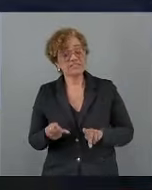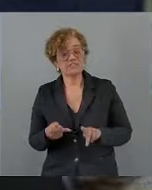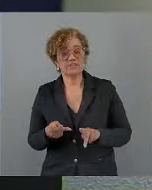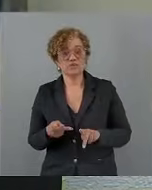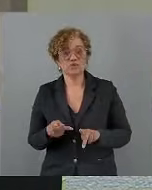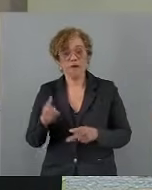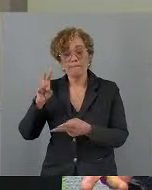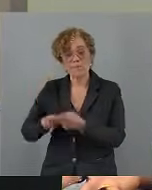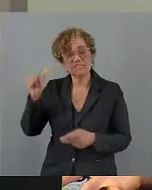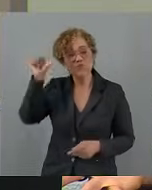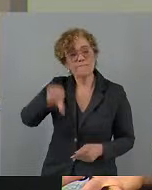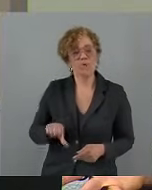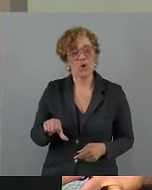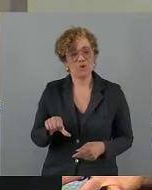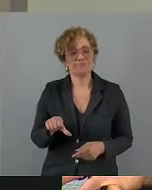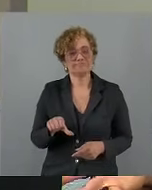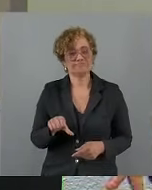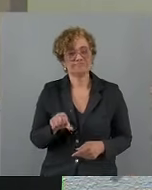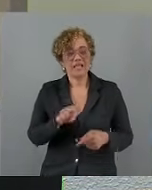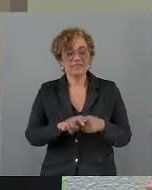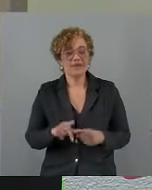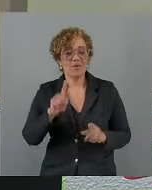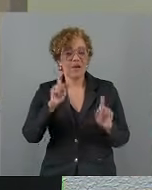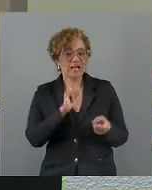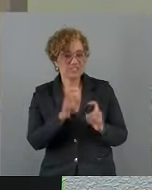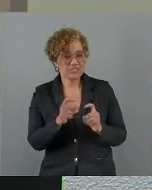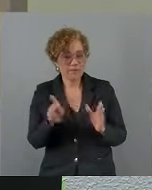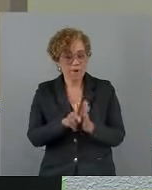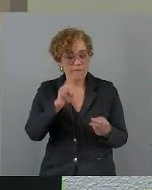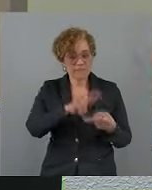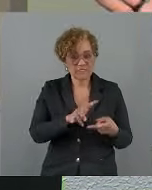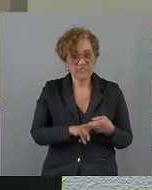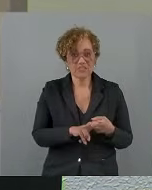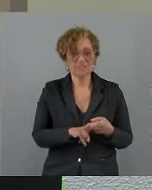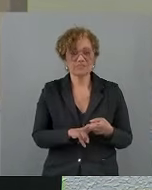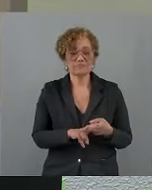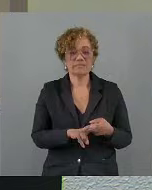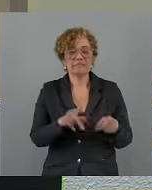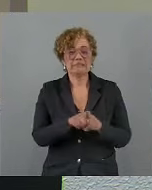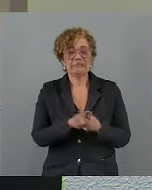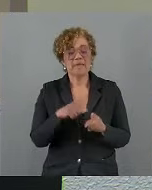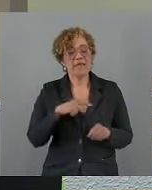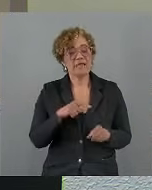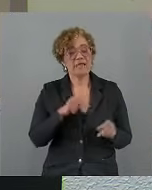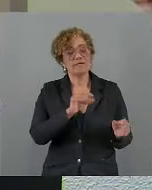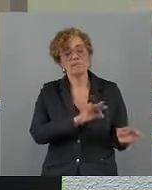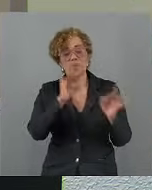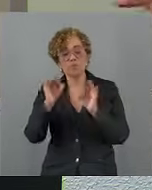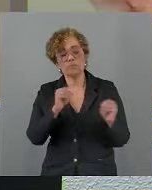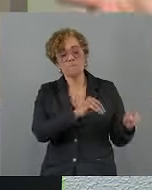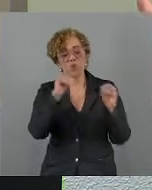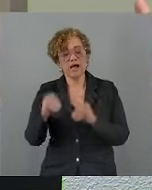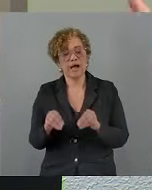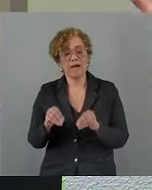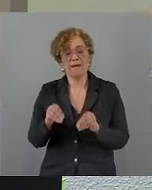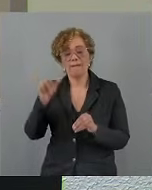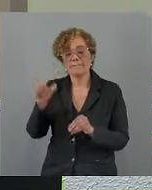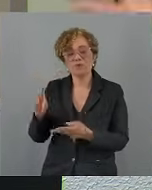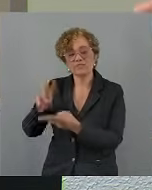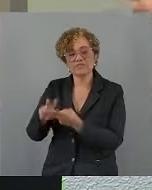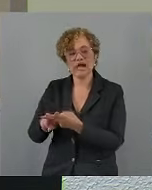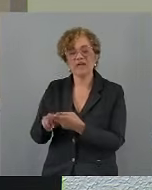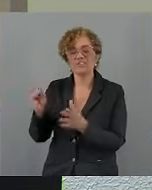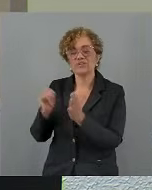pior. Então, você favorece até a gestão do presídio em decorrência desse risco de você ir para uma unidade muito mais mal administrada,